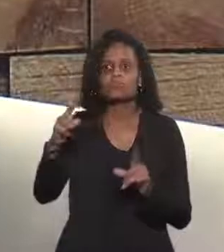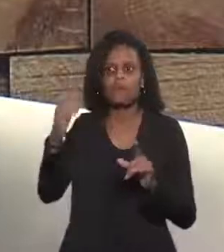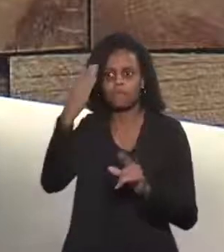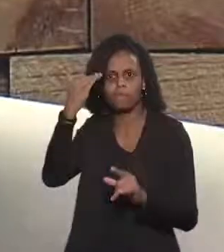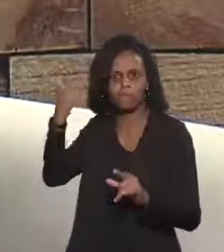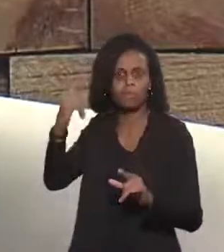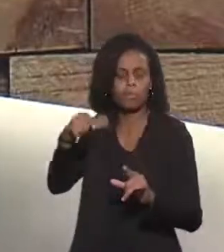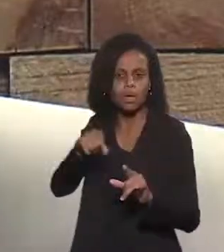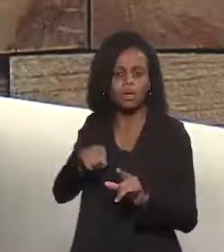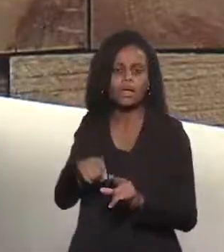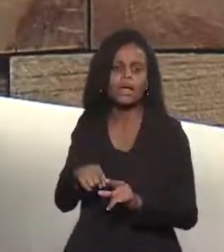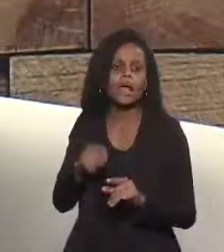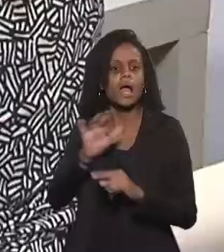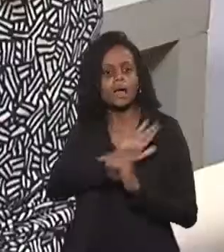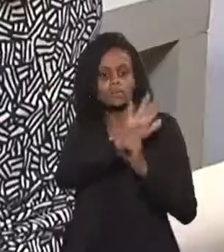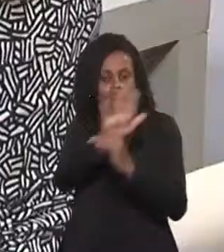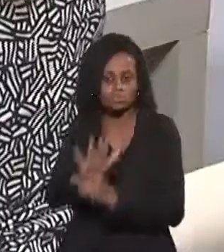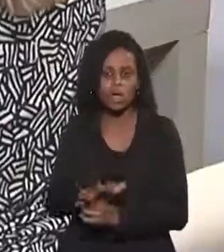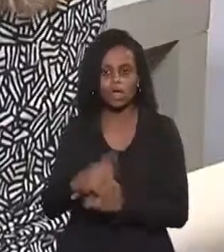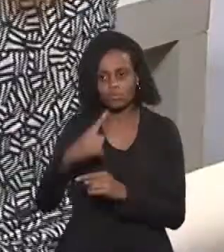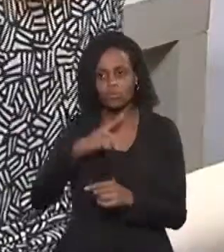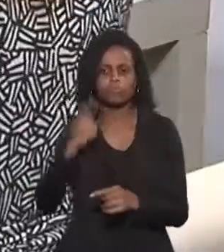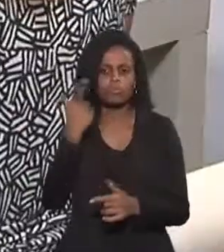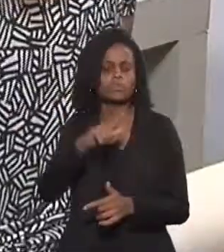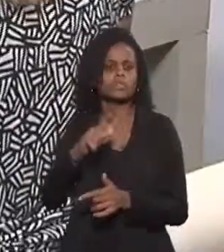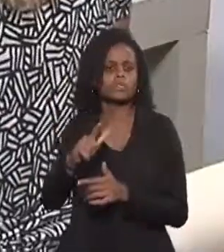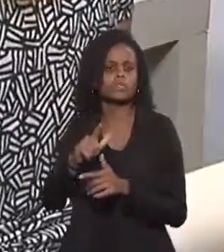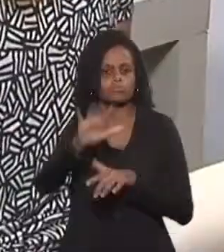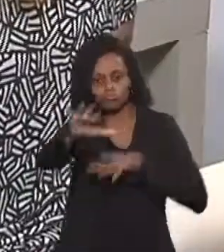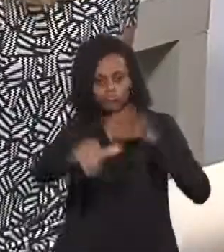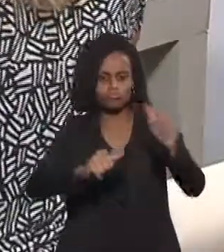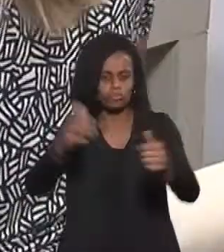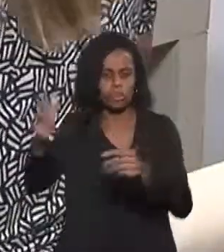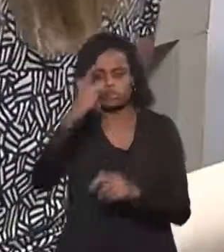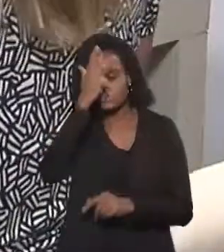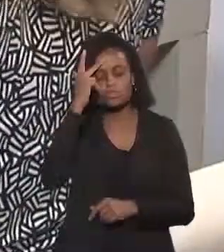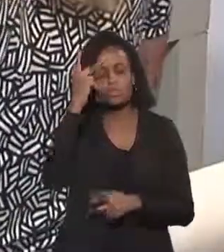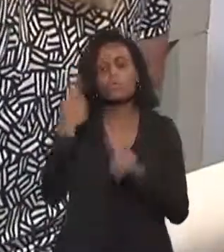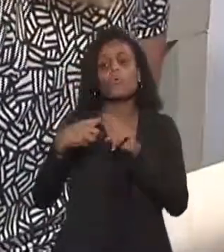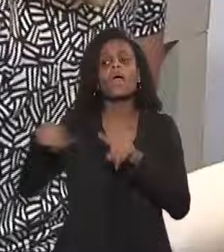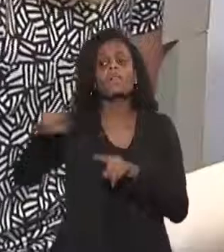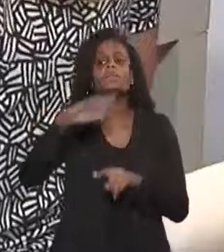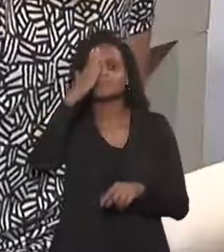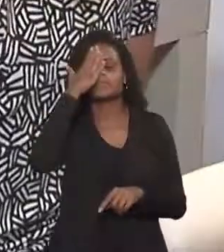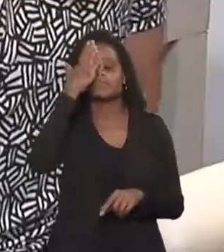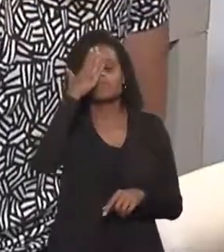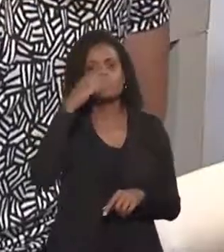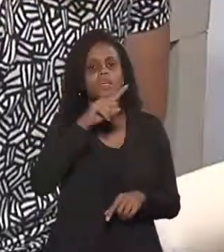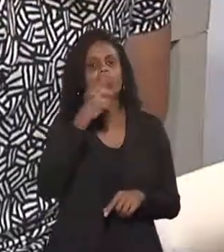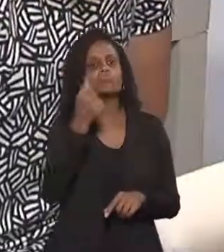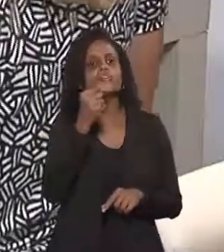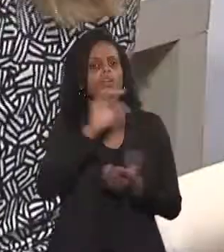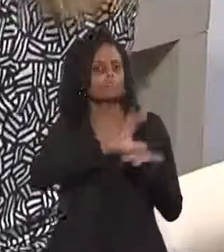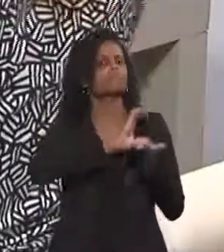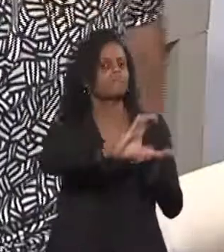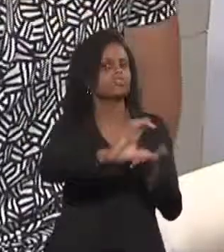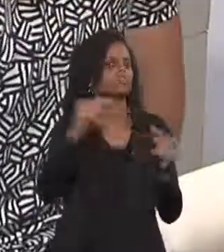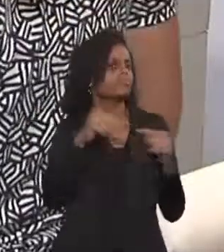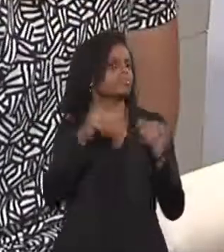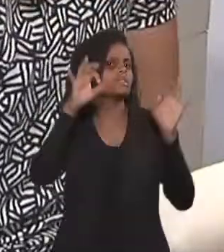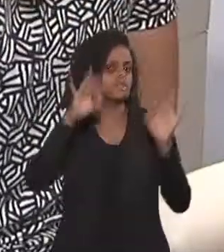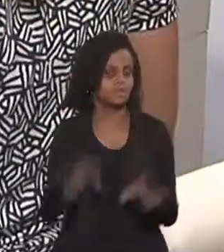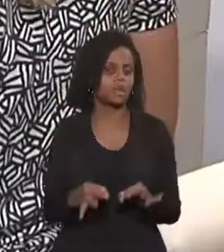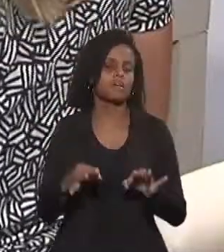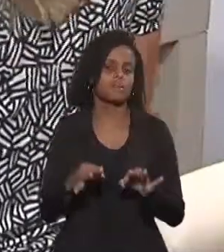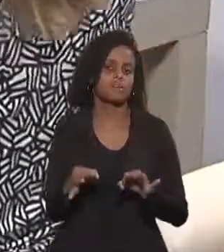sua credibilidade também ajudaram a trazer essas pessoas, porque sabiam que esse dinheiro seria